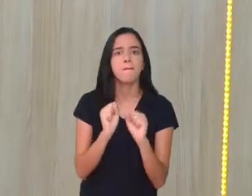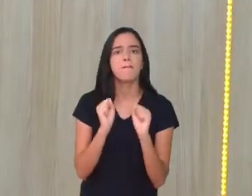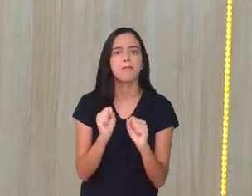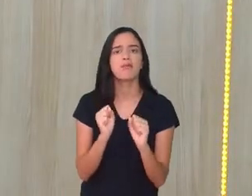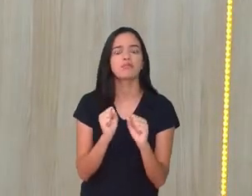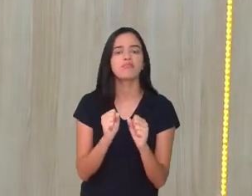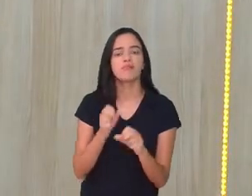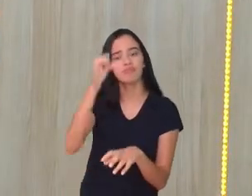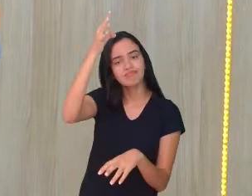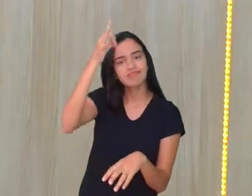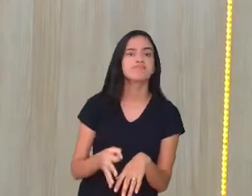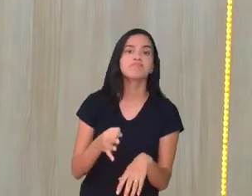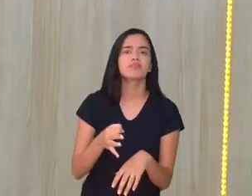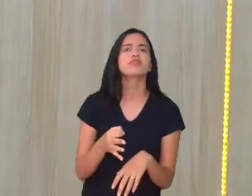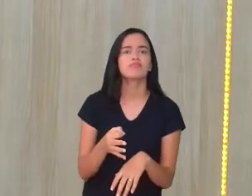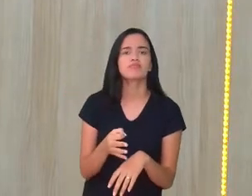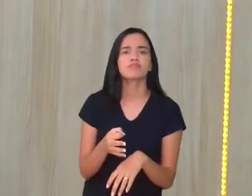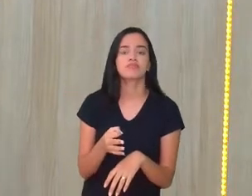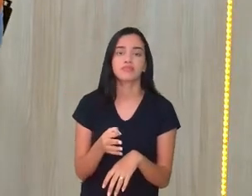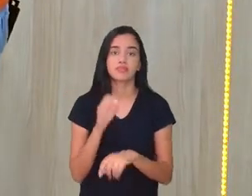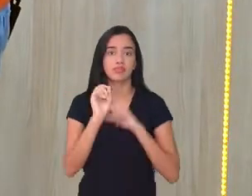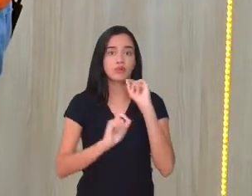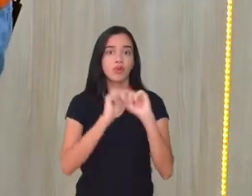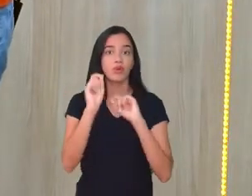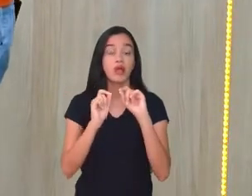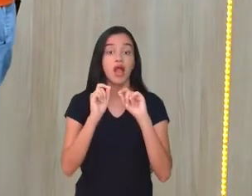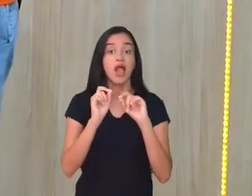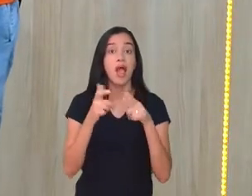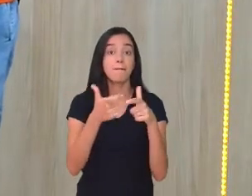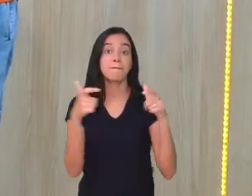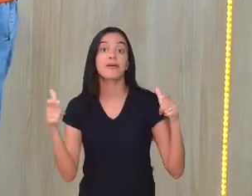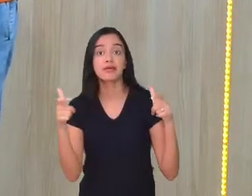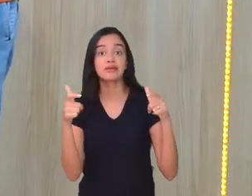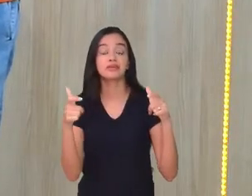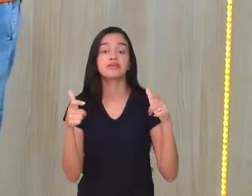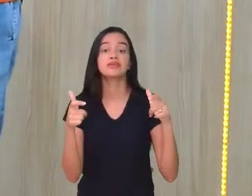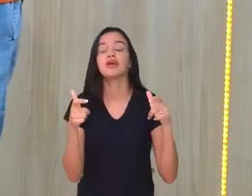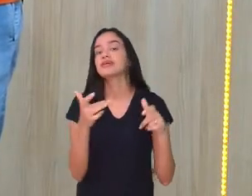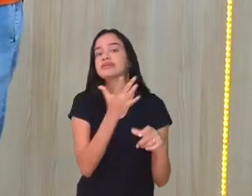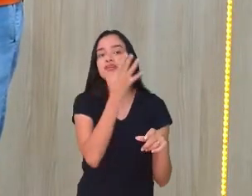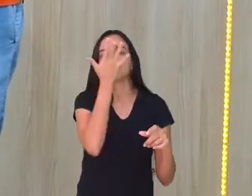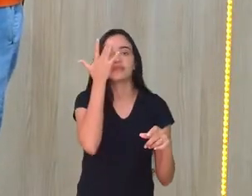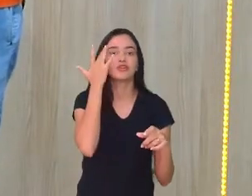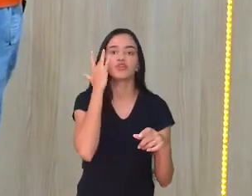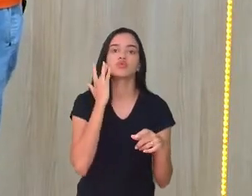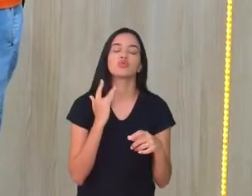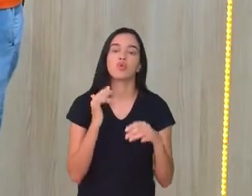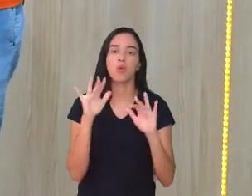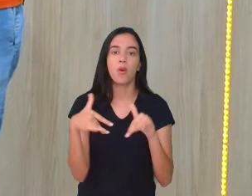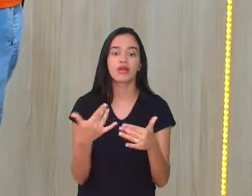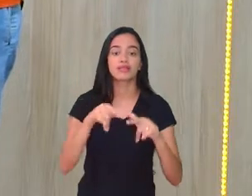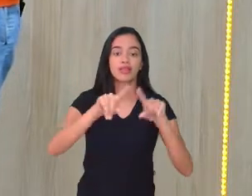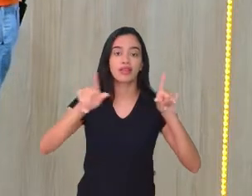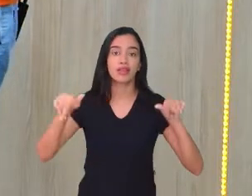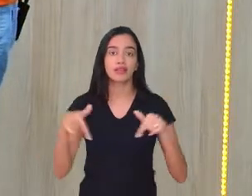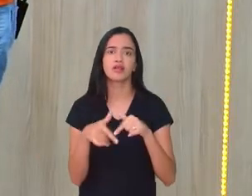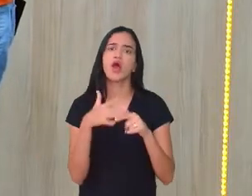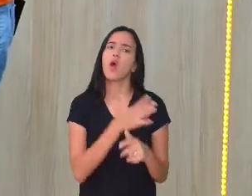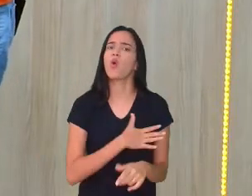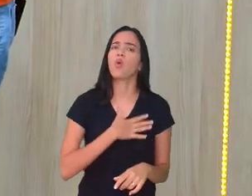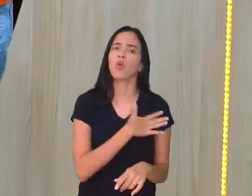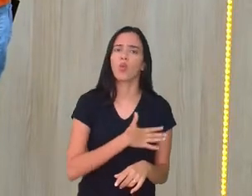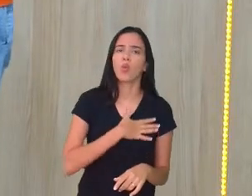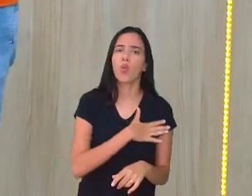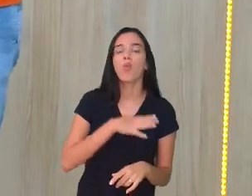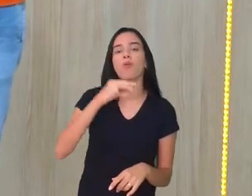afirmar com certeza que a maioria do pessoal aí dessa sala gosta